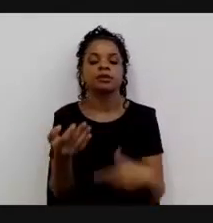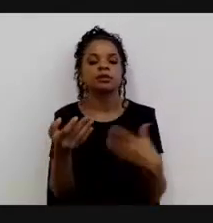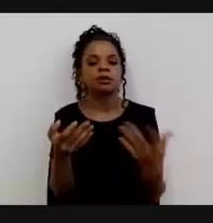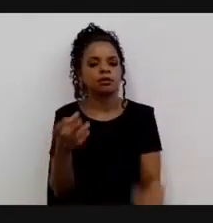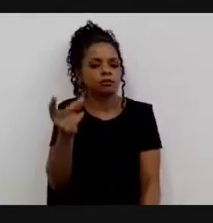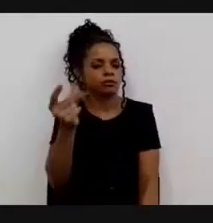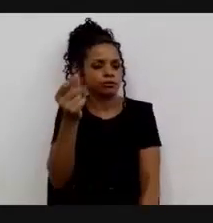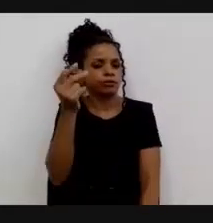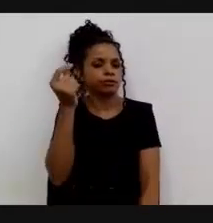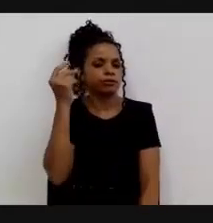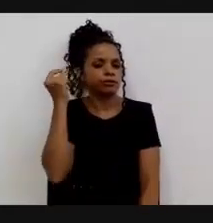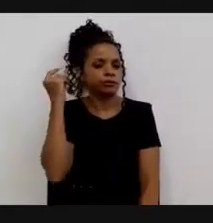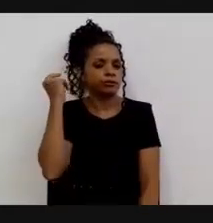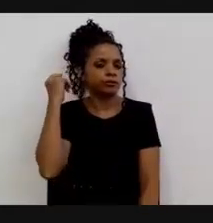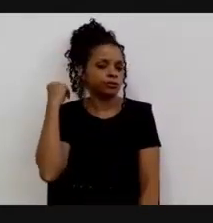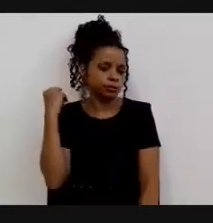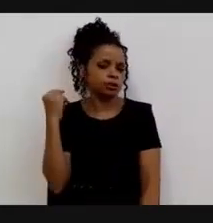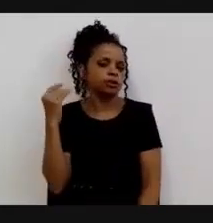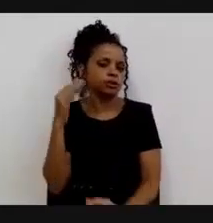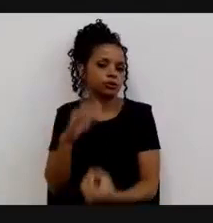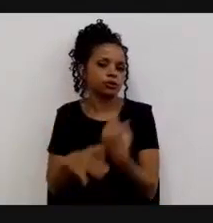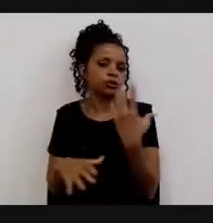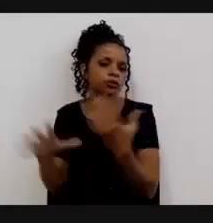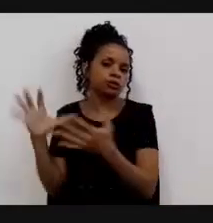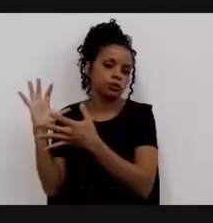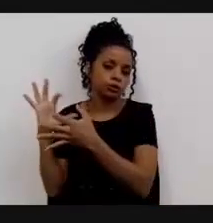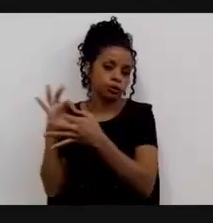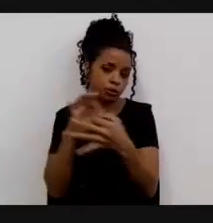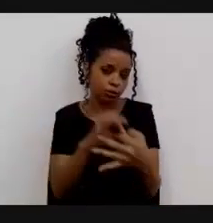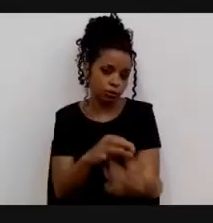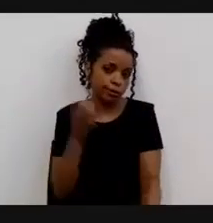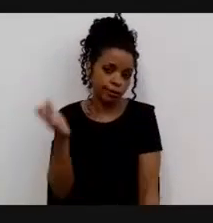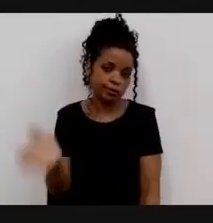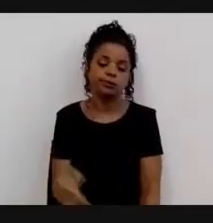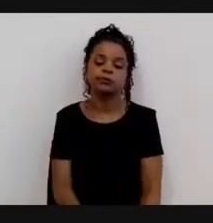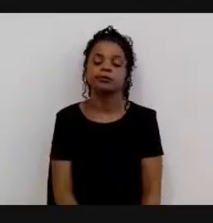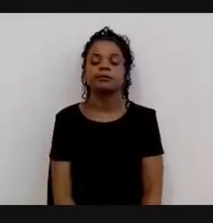já existe há muito tempo, ela surge nesse contexto da antropologia.